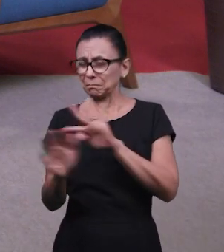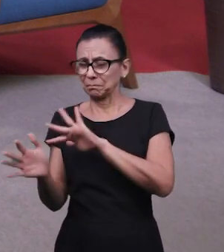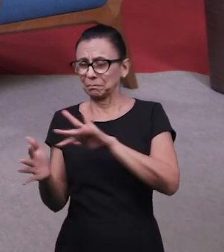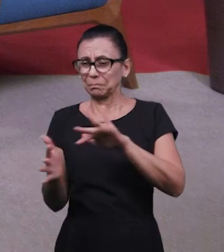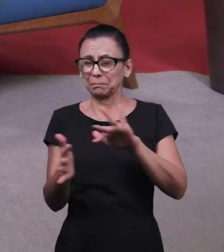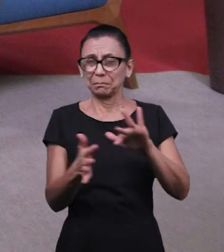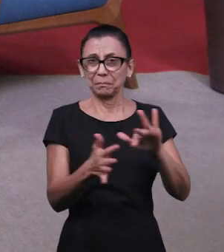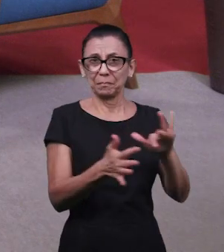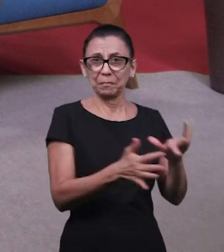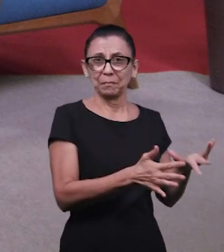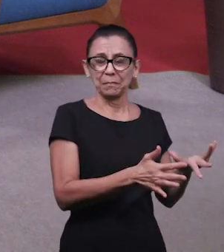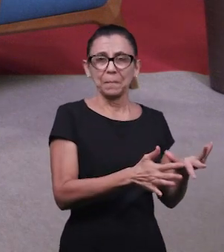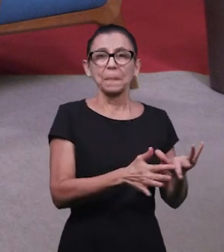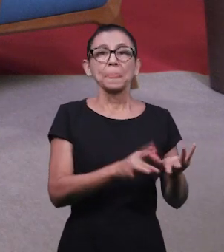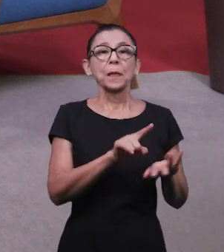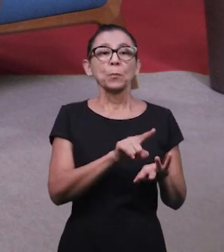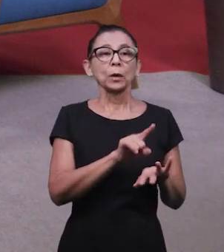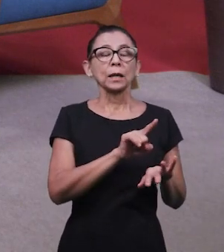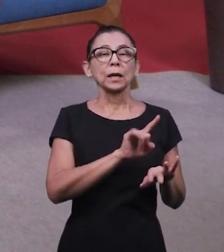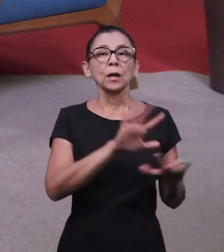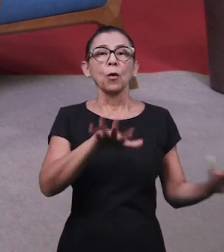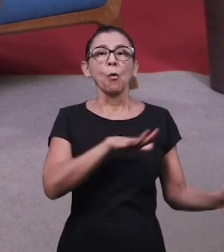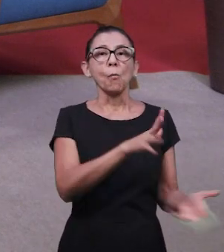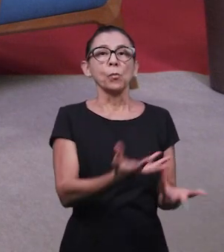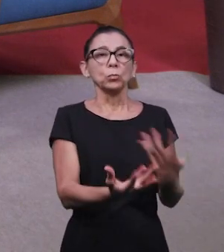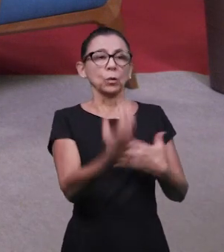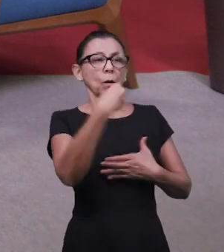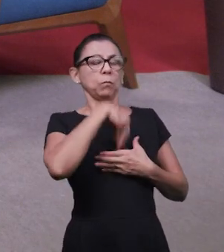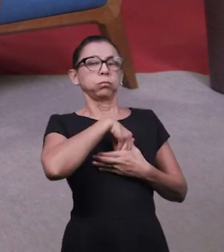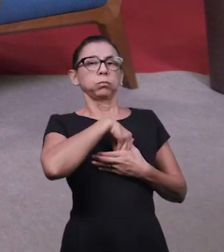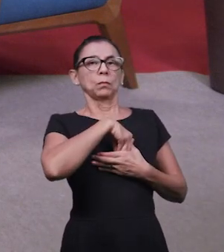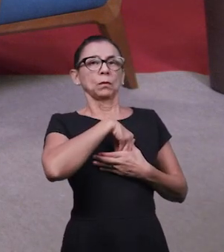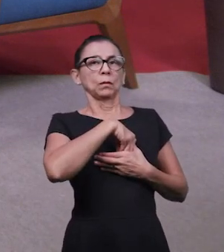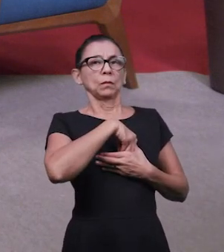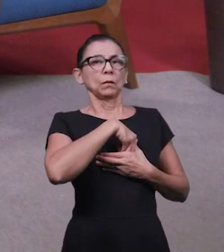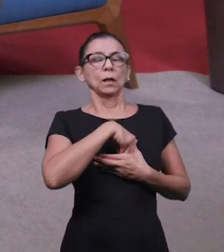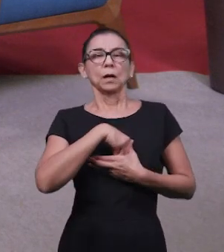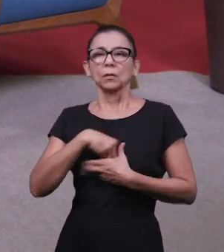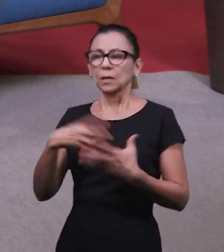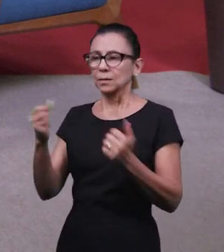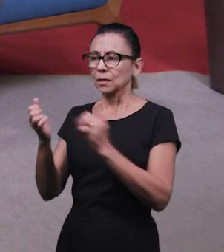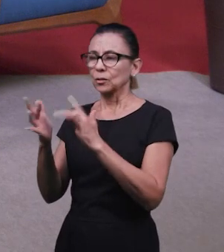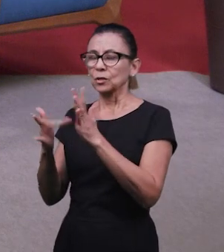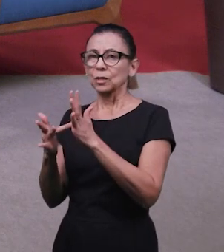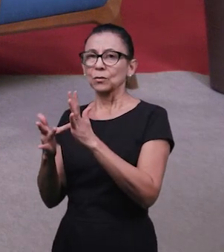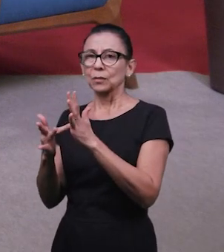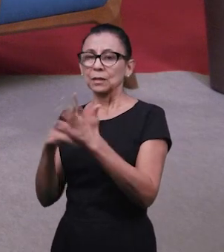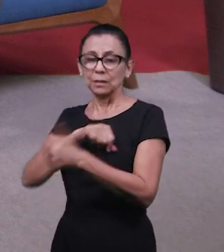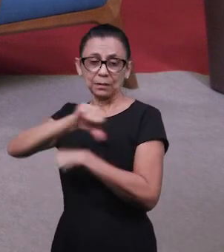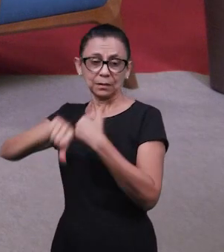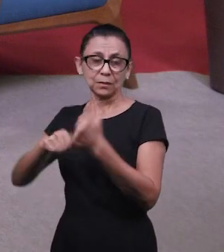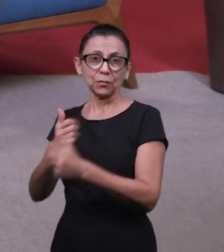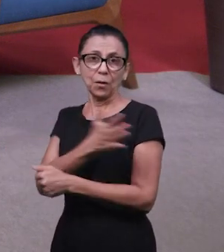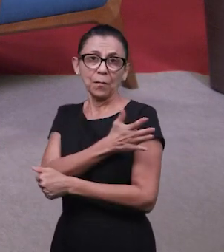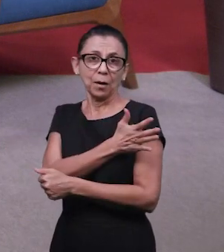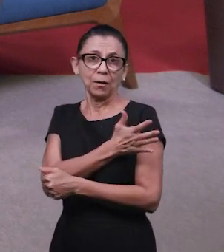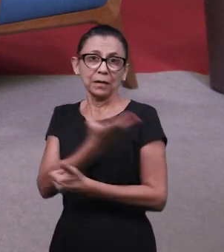pessoa, quando aceita Jesus, se converte, a vida dela é totalmente mudada. Certos